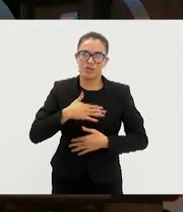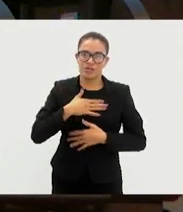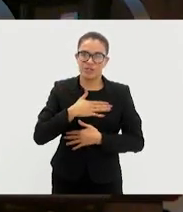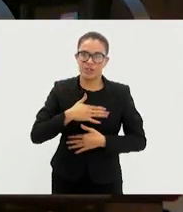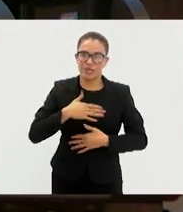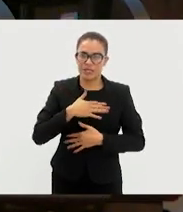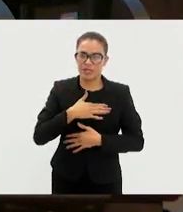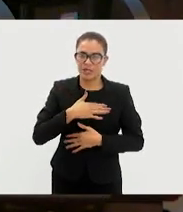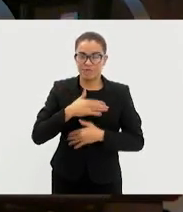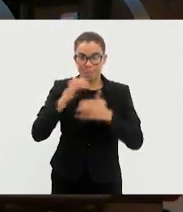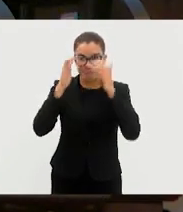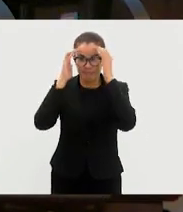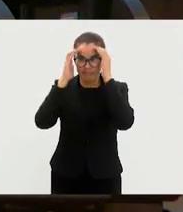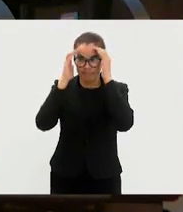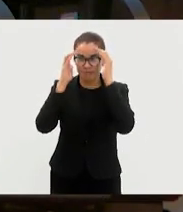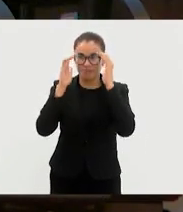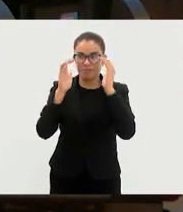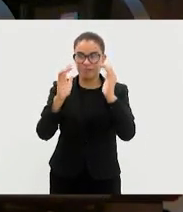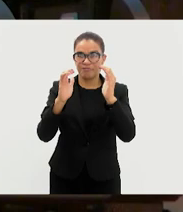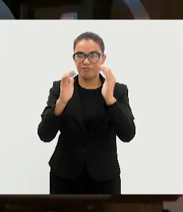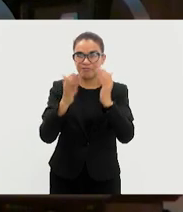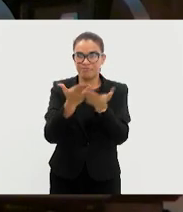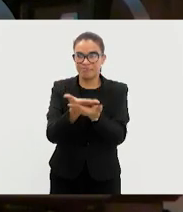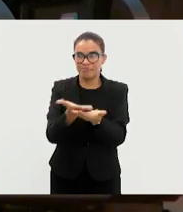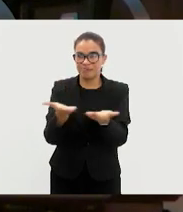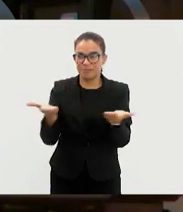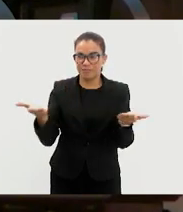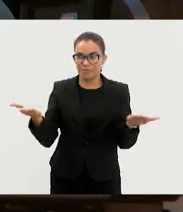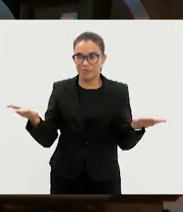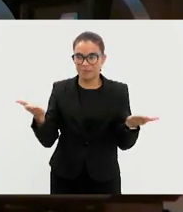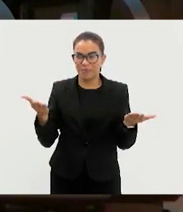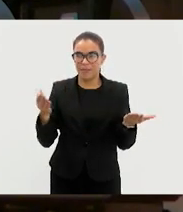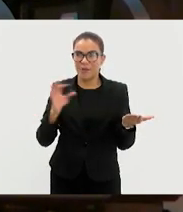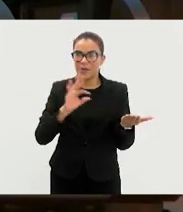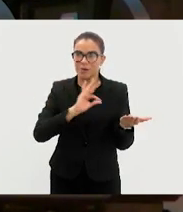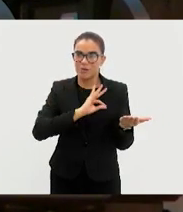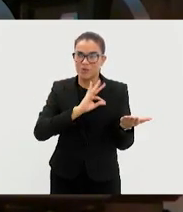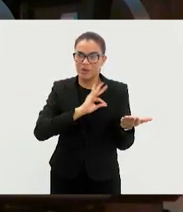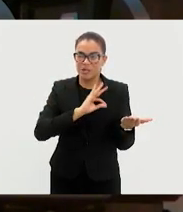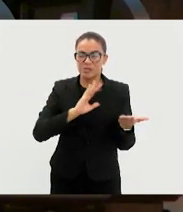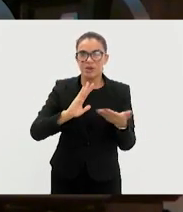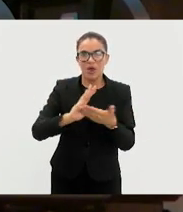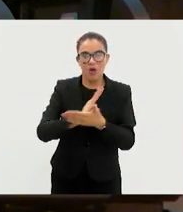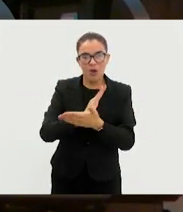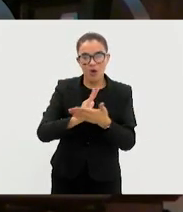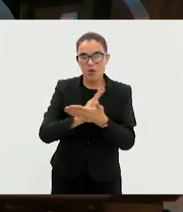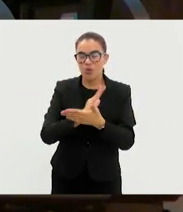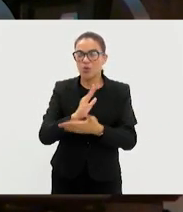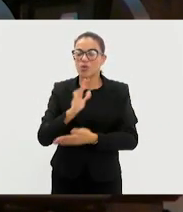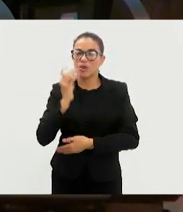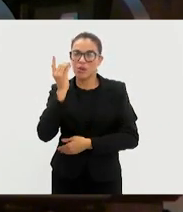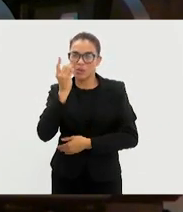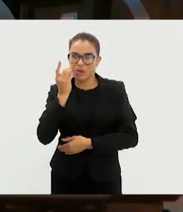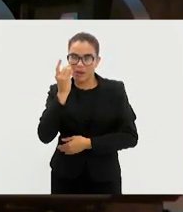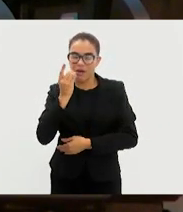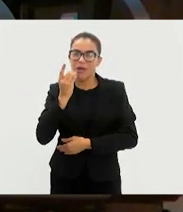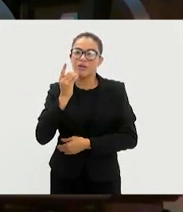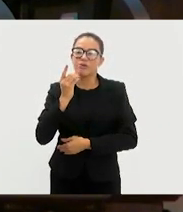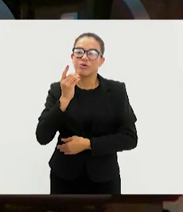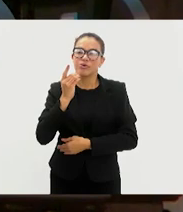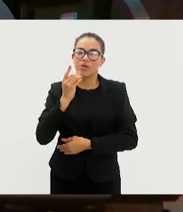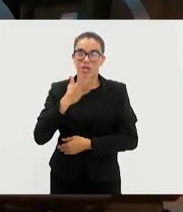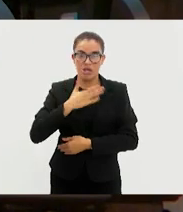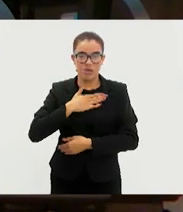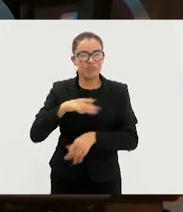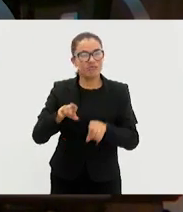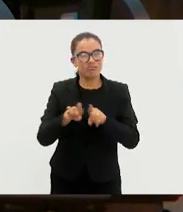em respeito a todos os nossos policiais, nós temos aqui alguns deputados que são policiais, Carlos Augusto, Delaroli, BNH, eu também